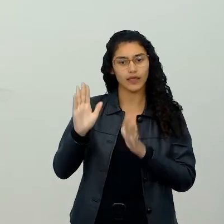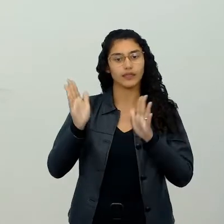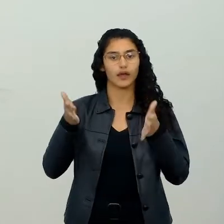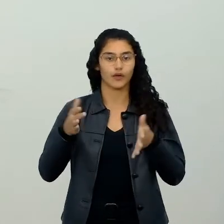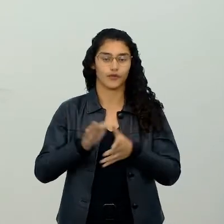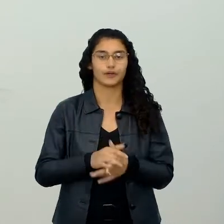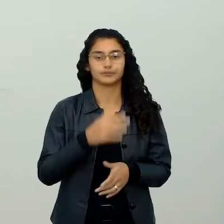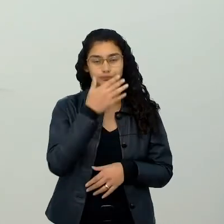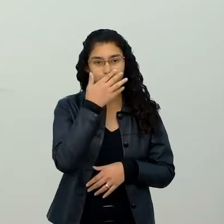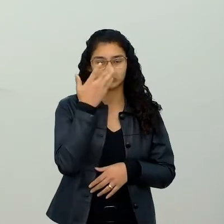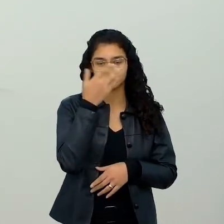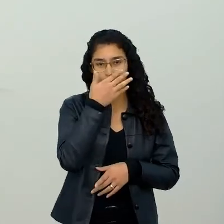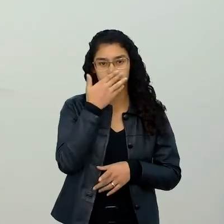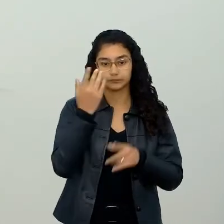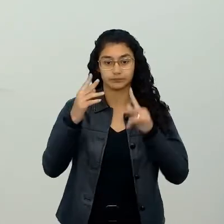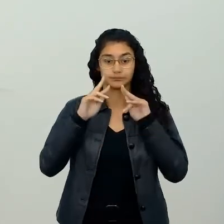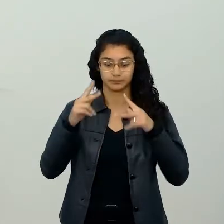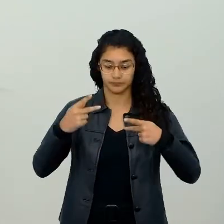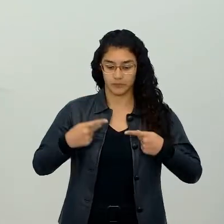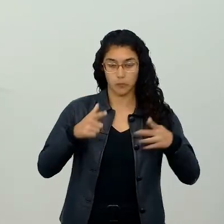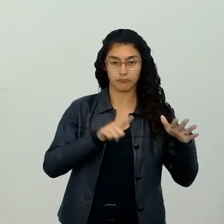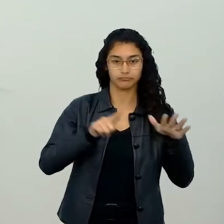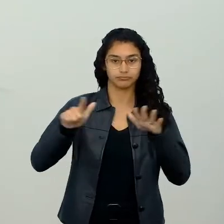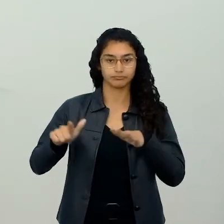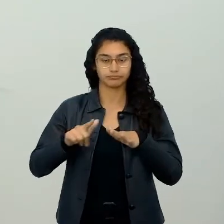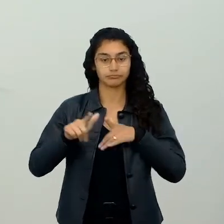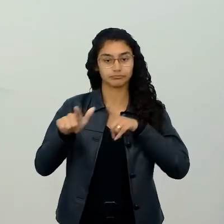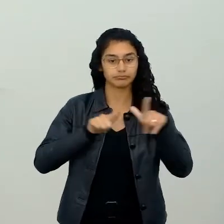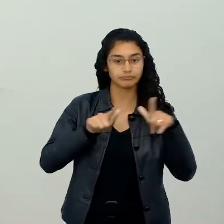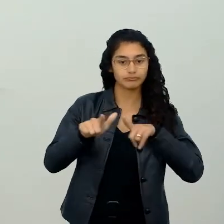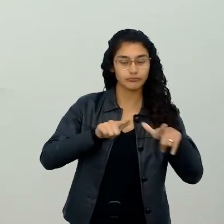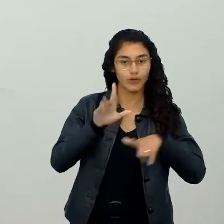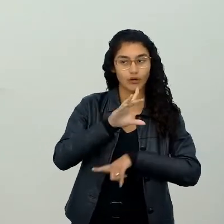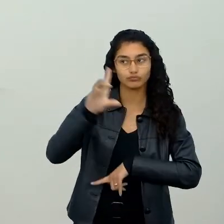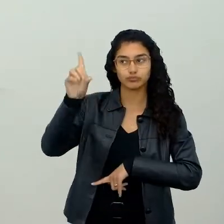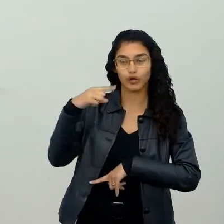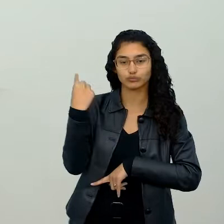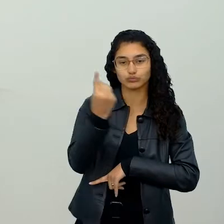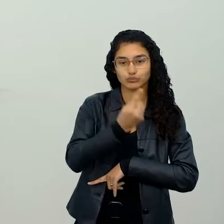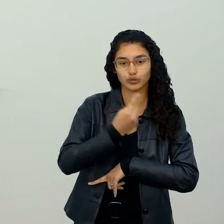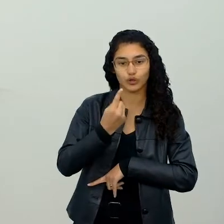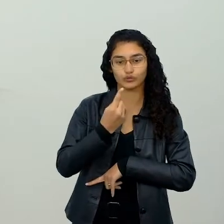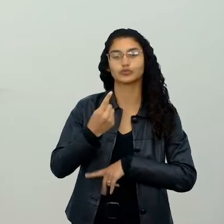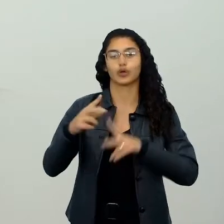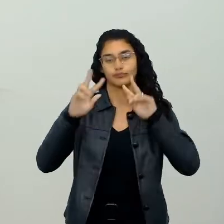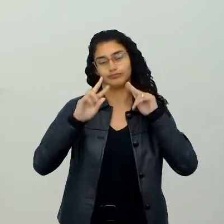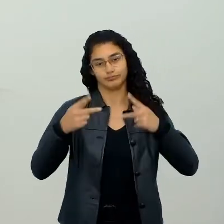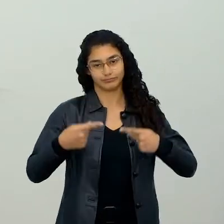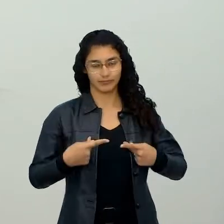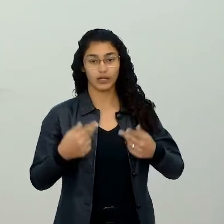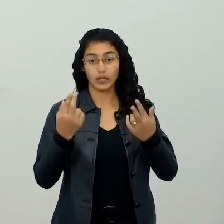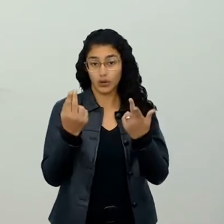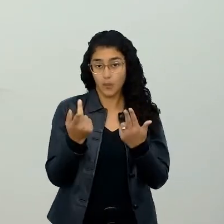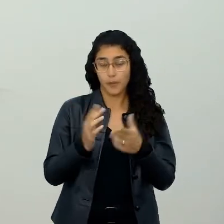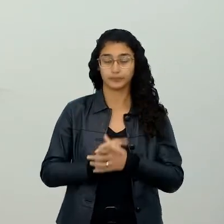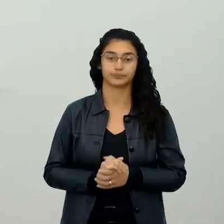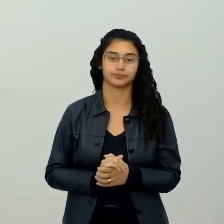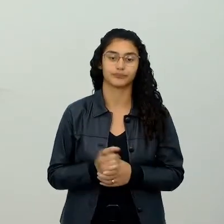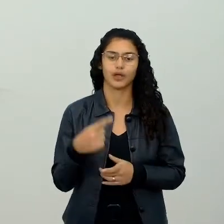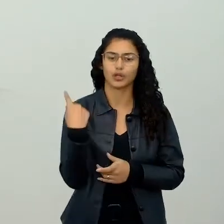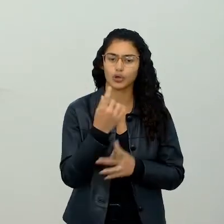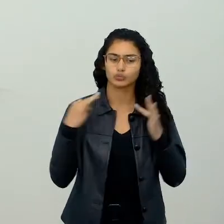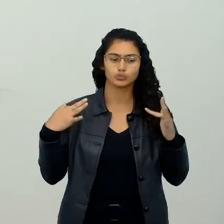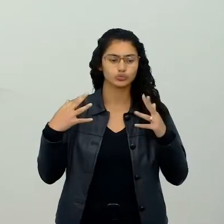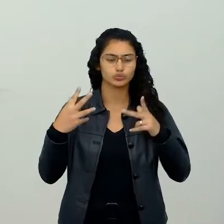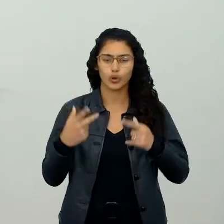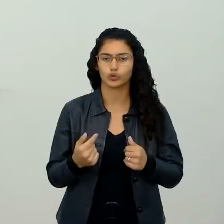A raça humana é uma semana do trabalho de Deus e nós todos somos raça humana, certo? Então, nós todos